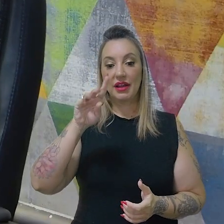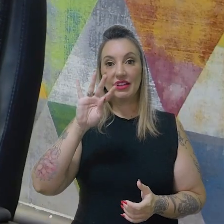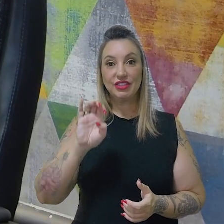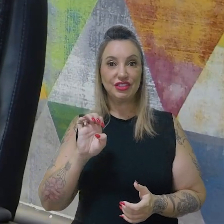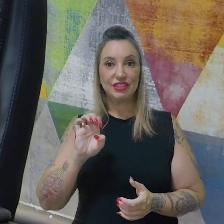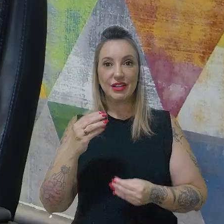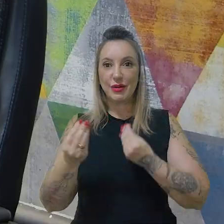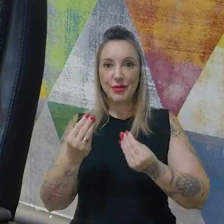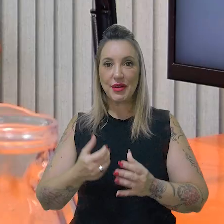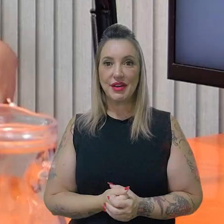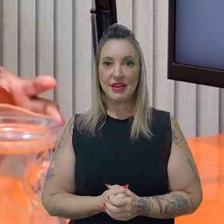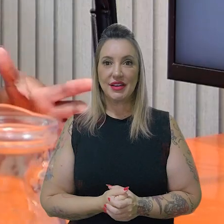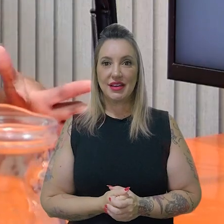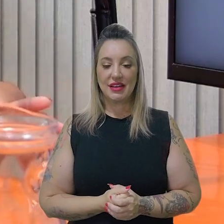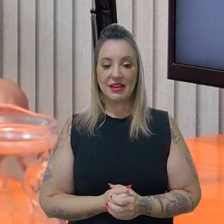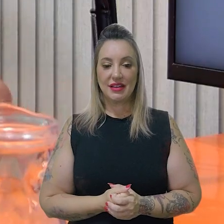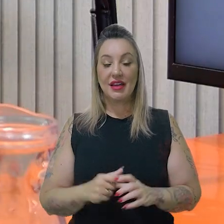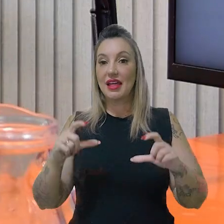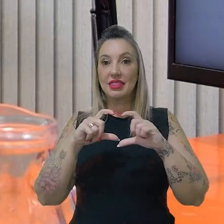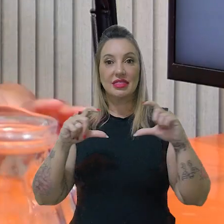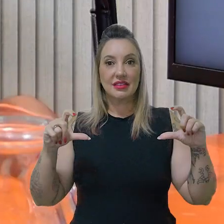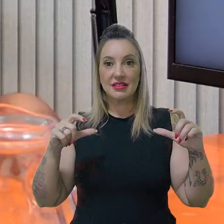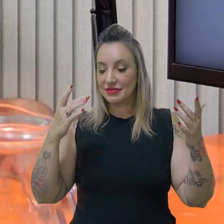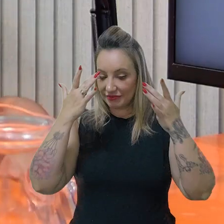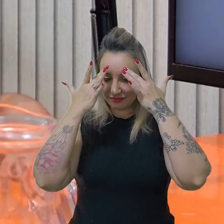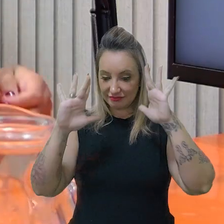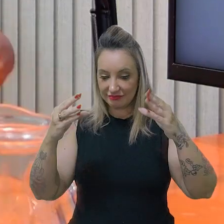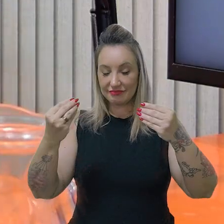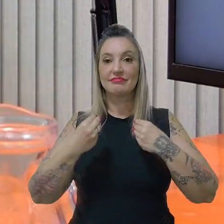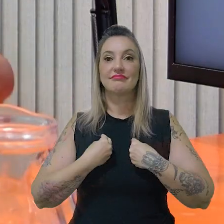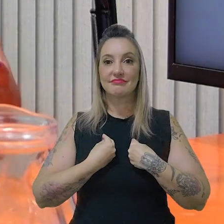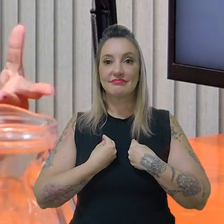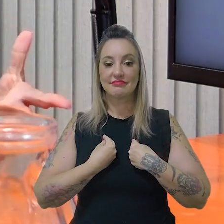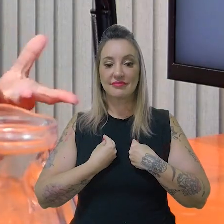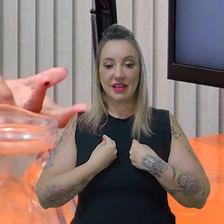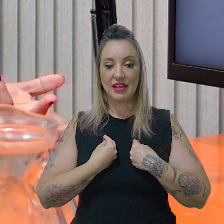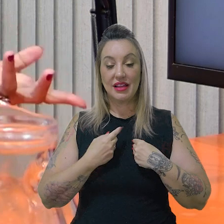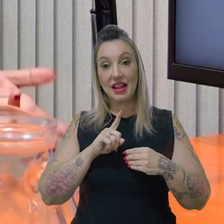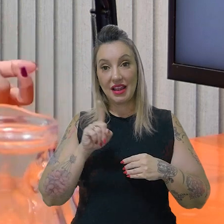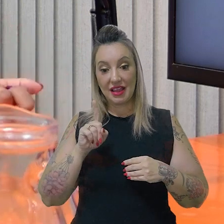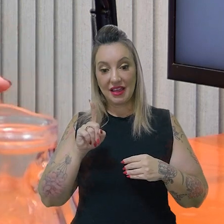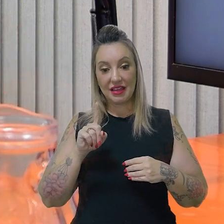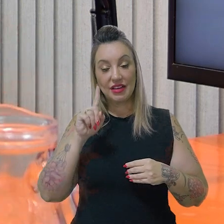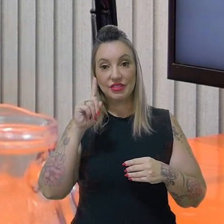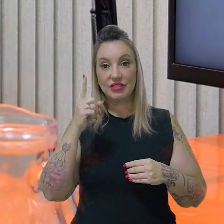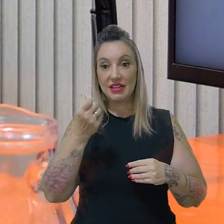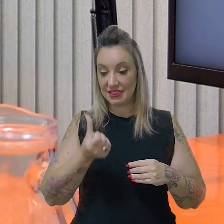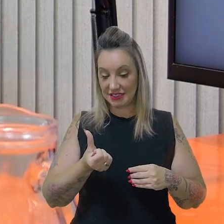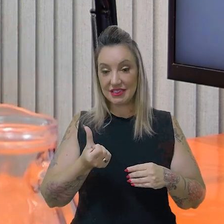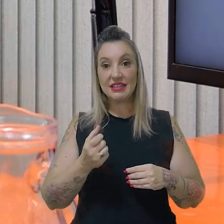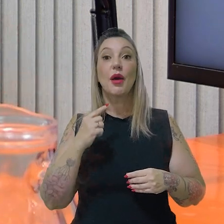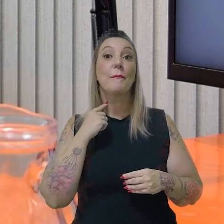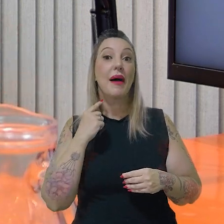isso deslumbrante foi um bordão não sei que que veio eu lá lá no dia 6 de maio que eu falei para